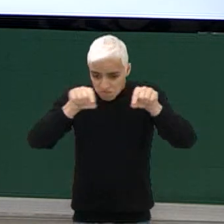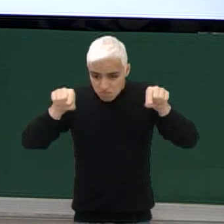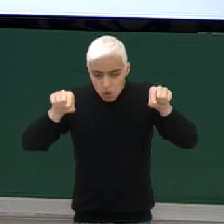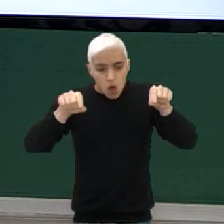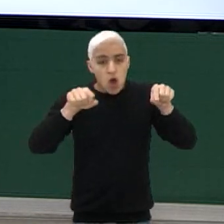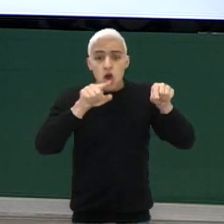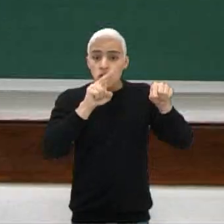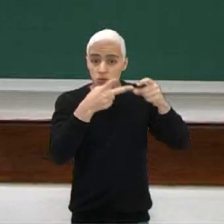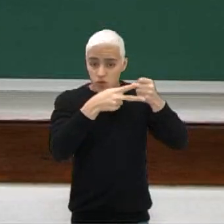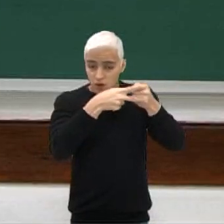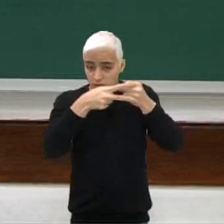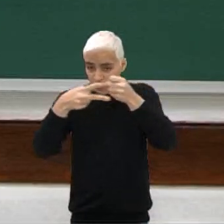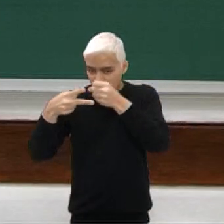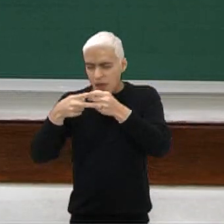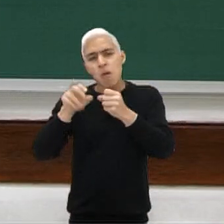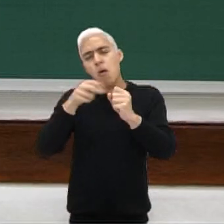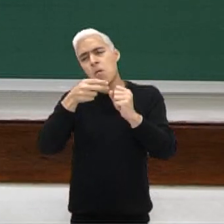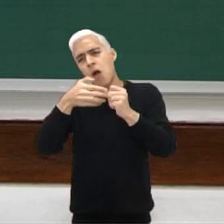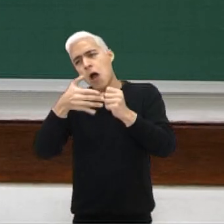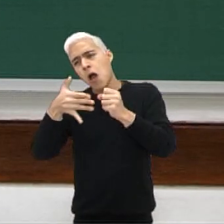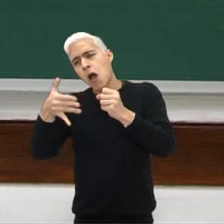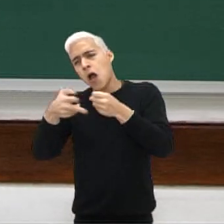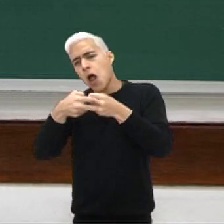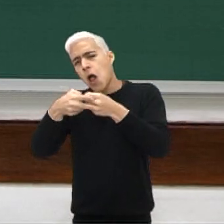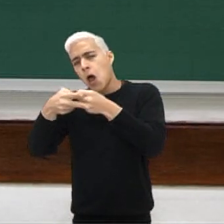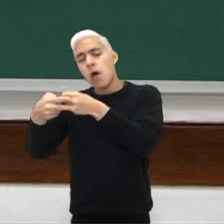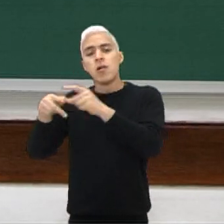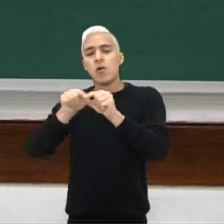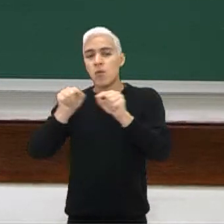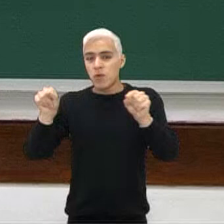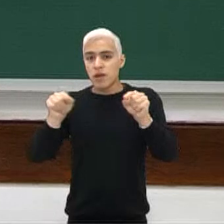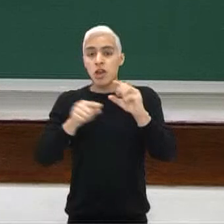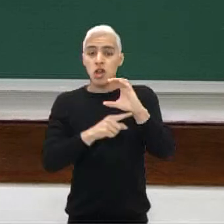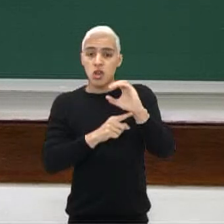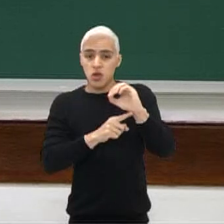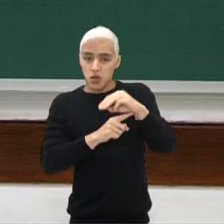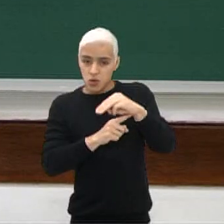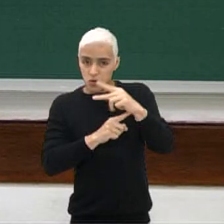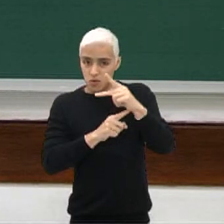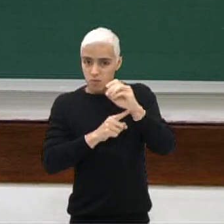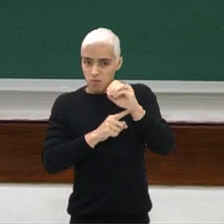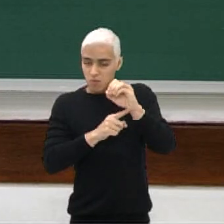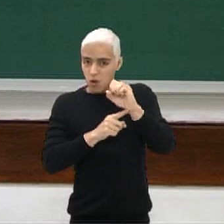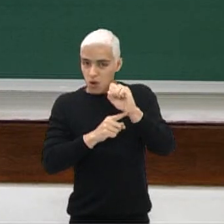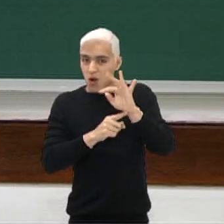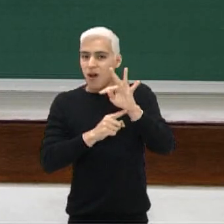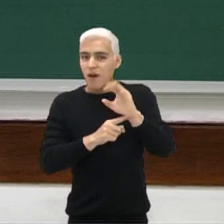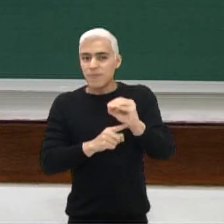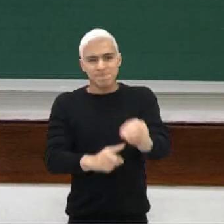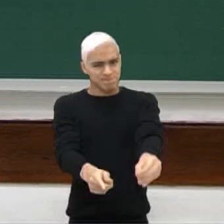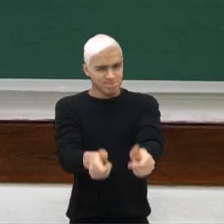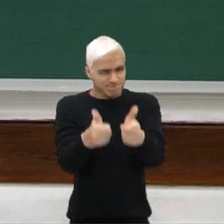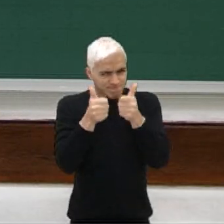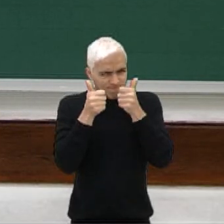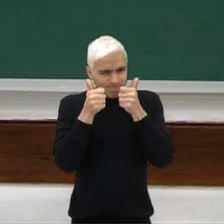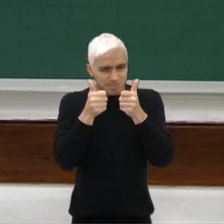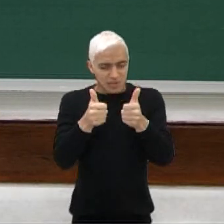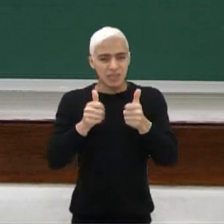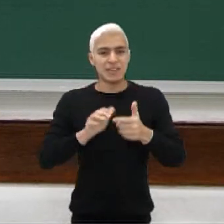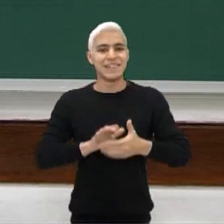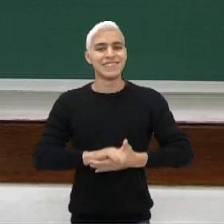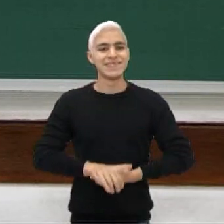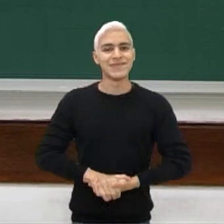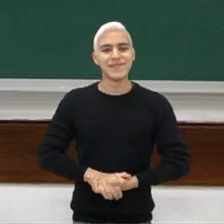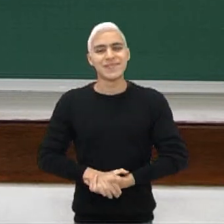dois verbos ou mais. Simples, um verbo. Composto, dois verbos ou